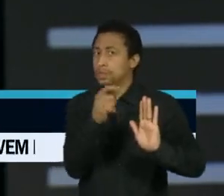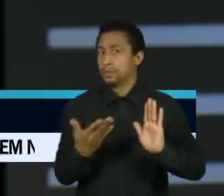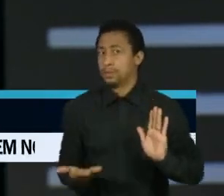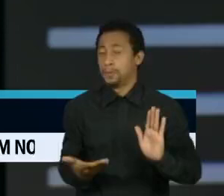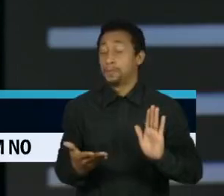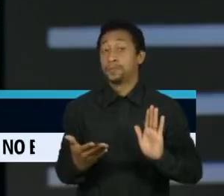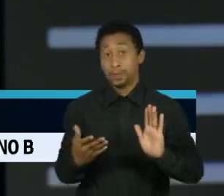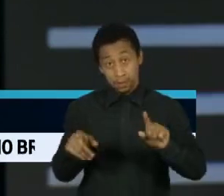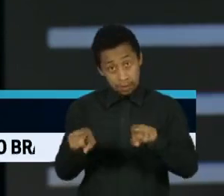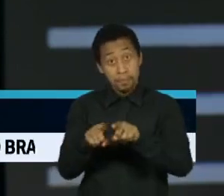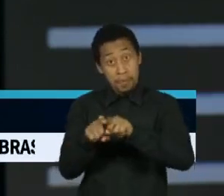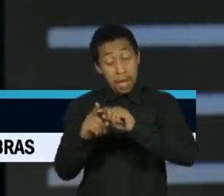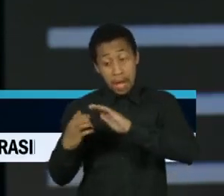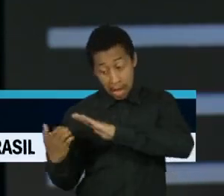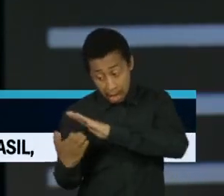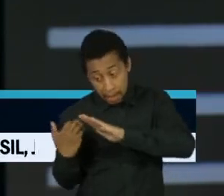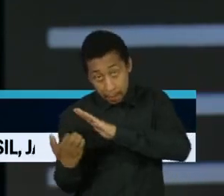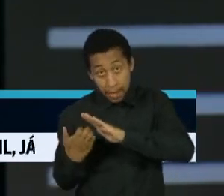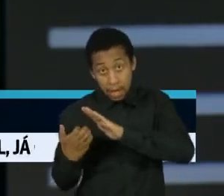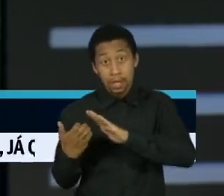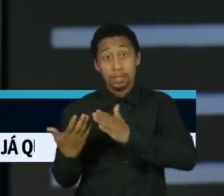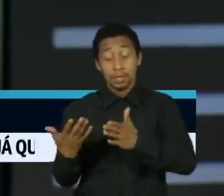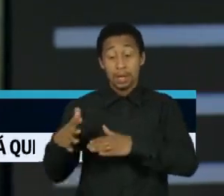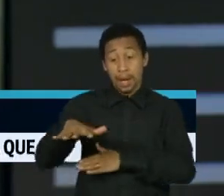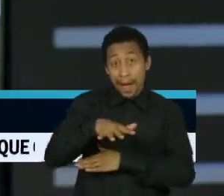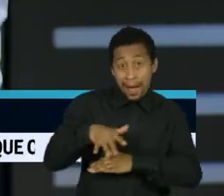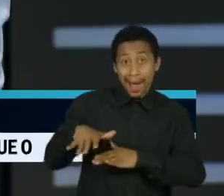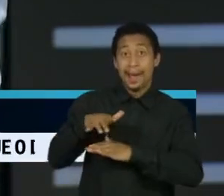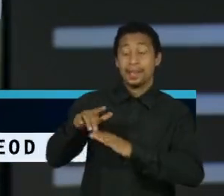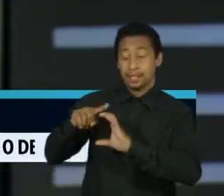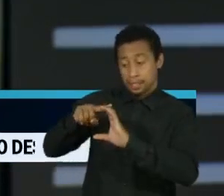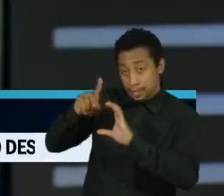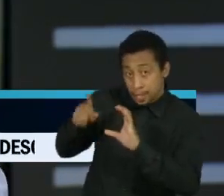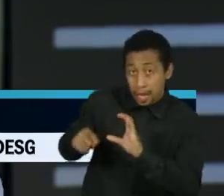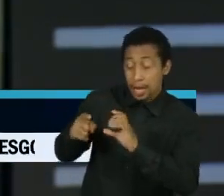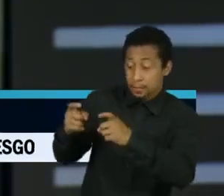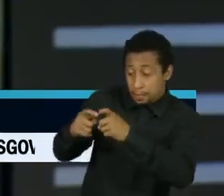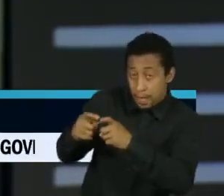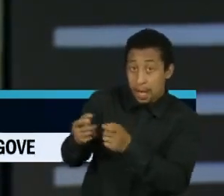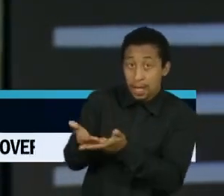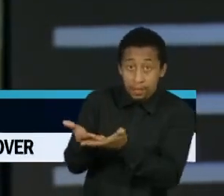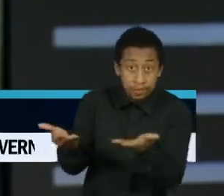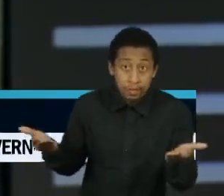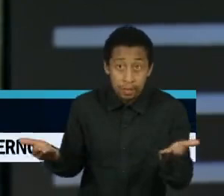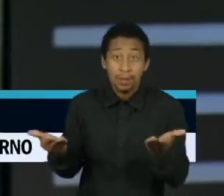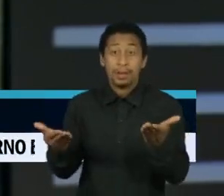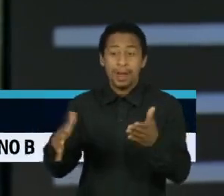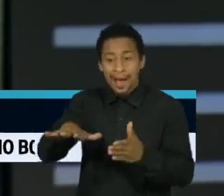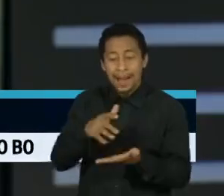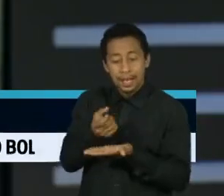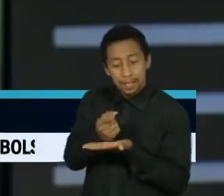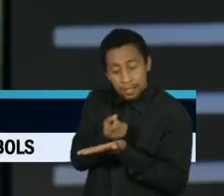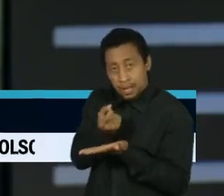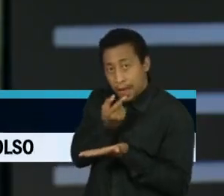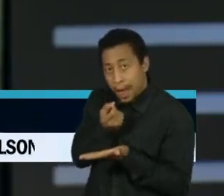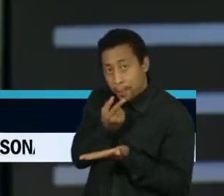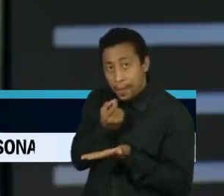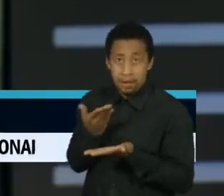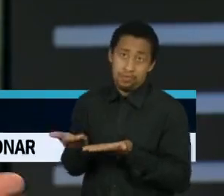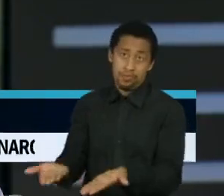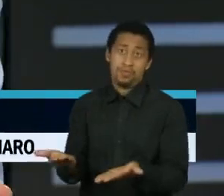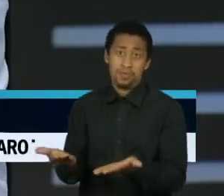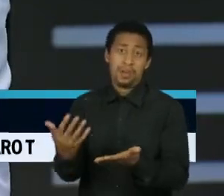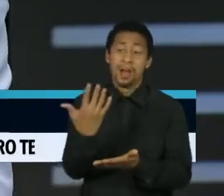inclusive as empresas da medicina, a indústria farmacêutica. A Amazônia é um lugar incrível para a